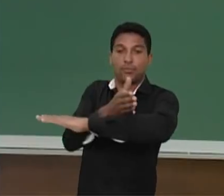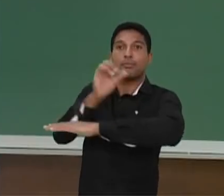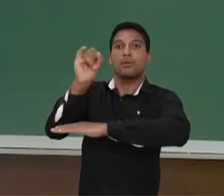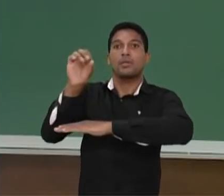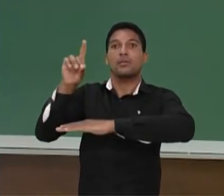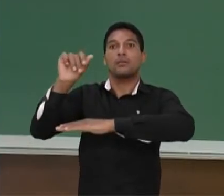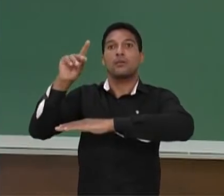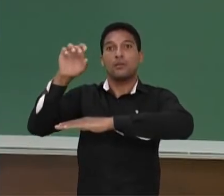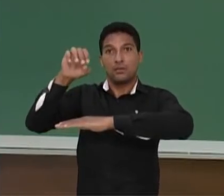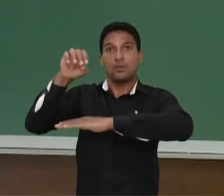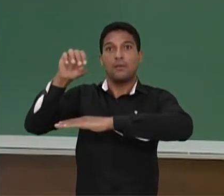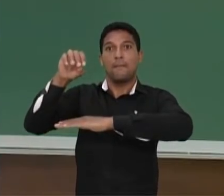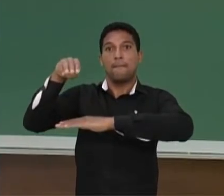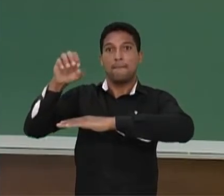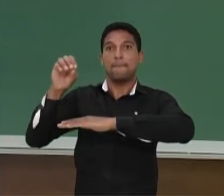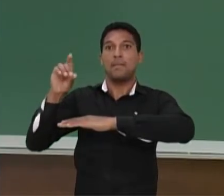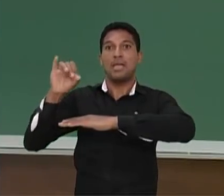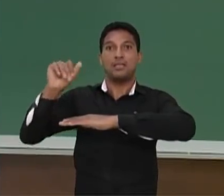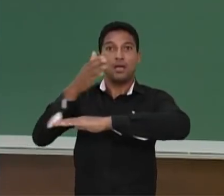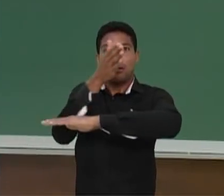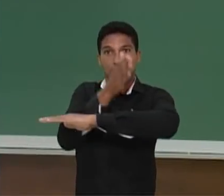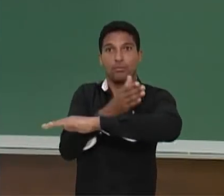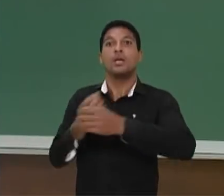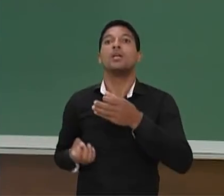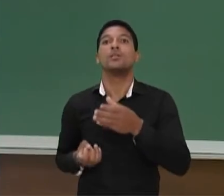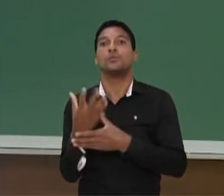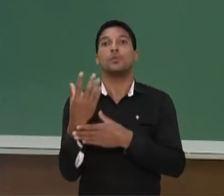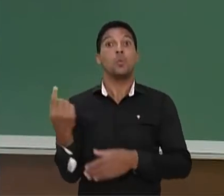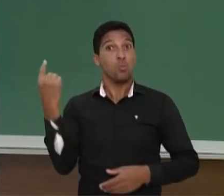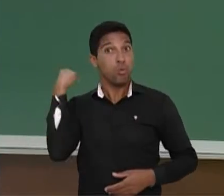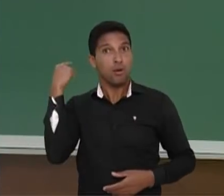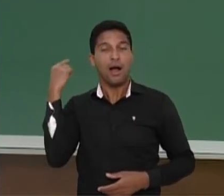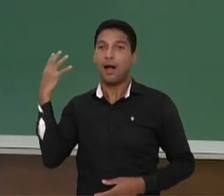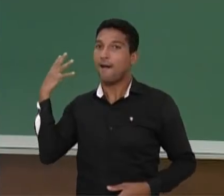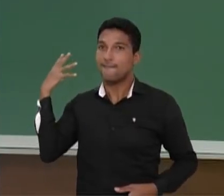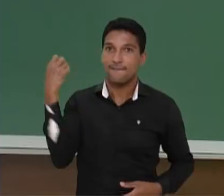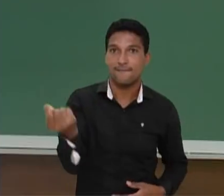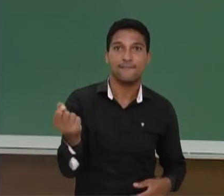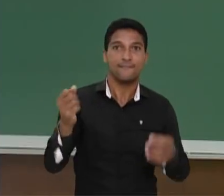perceberam esse potencial da arte e incluíram